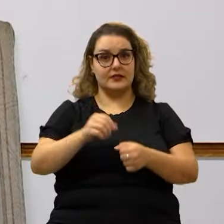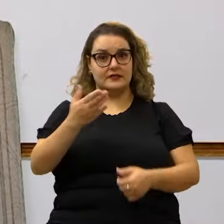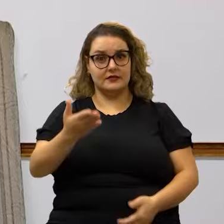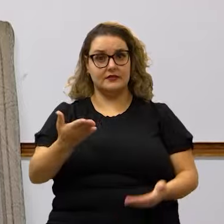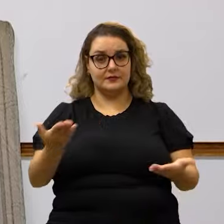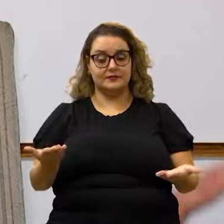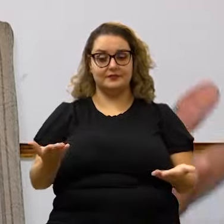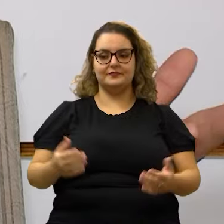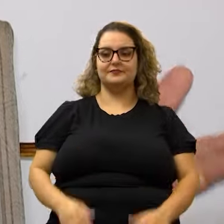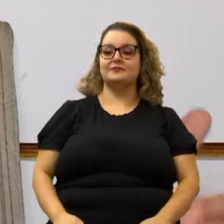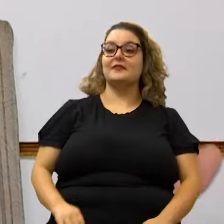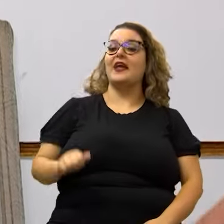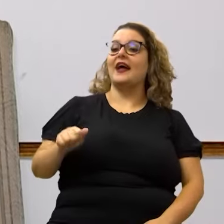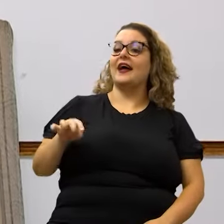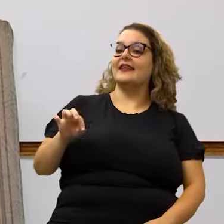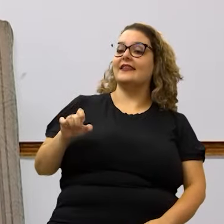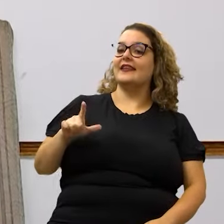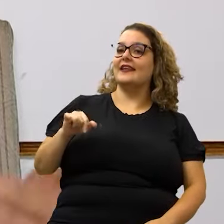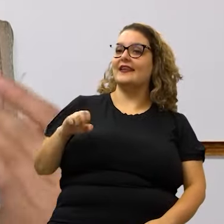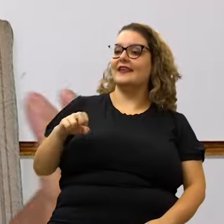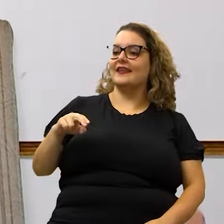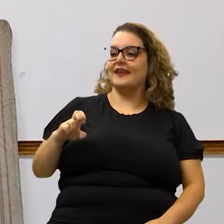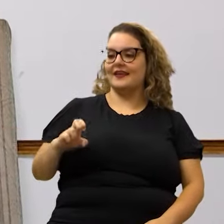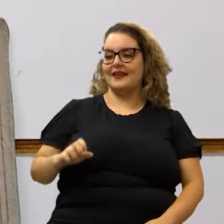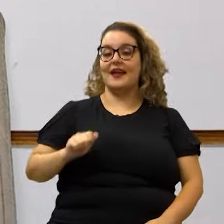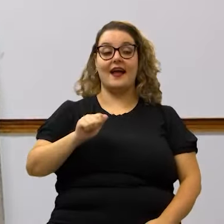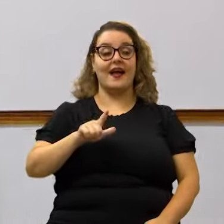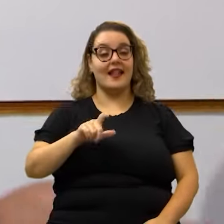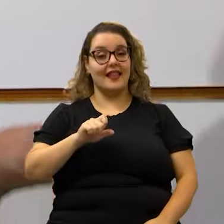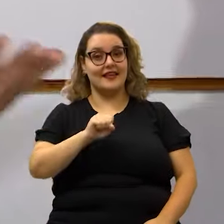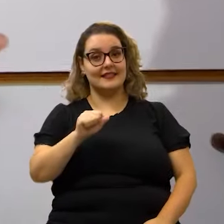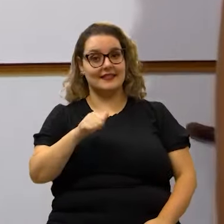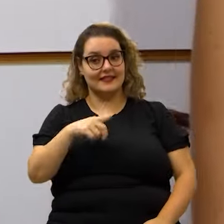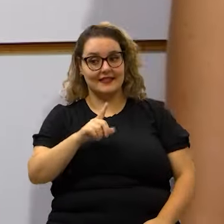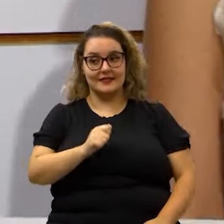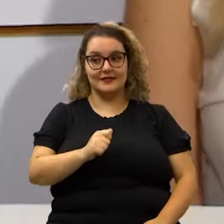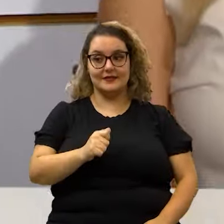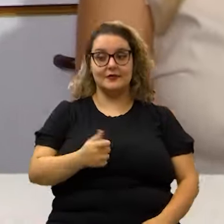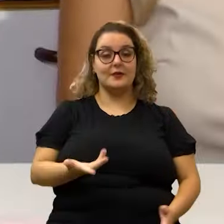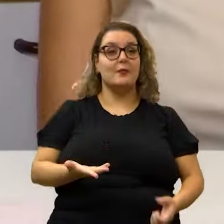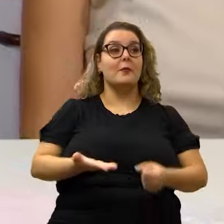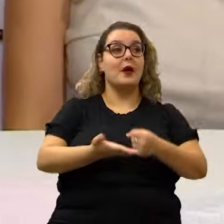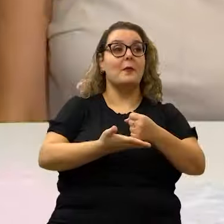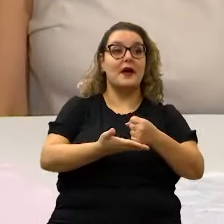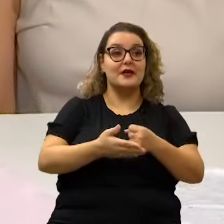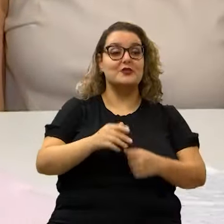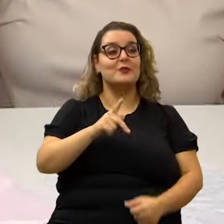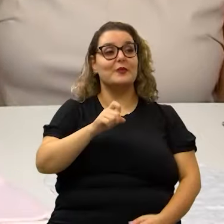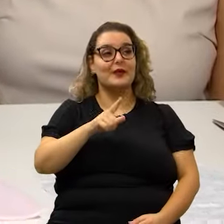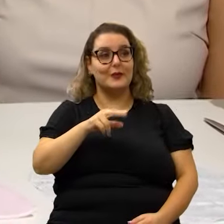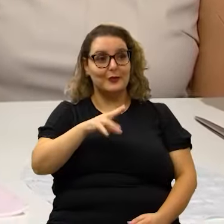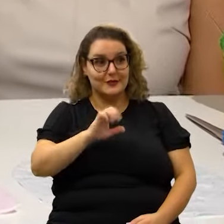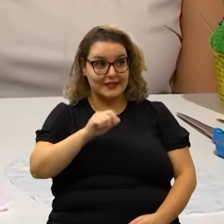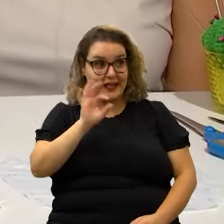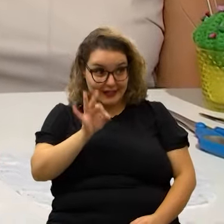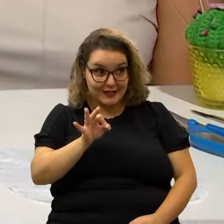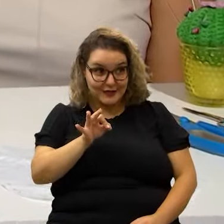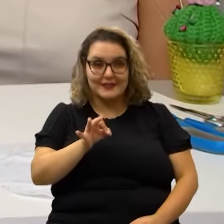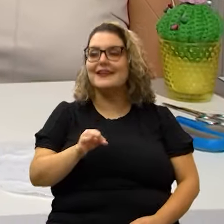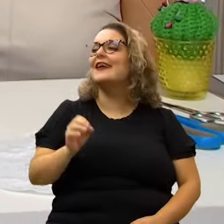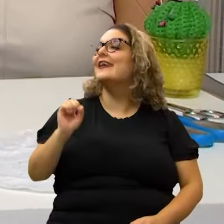Faça Você Mesmo de hoje veio até o ateliê da Alessandra Palazzo para poder ensinar a fazer uma base de pelúcia. É isso mesmo,